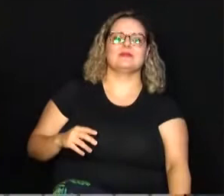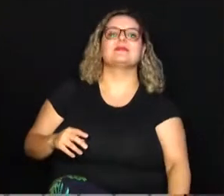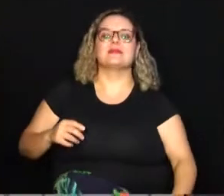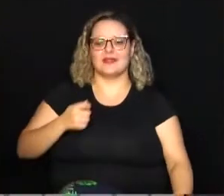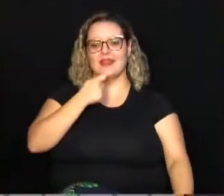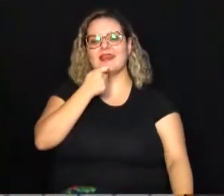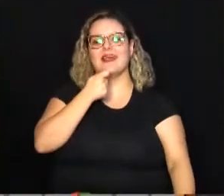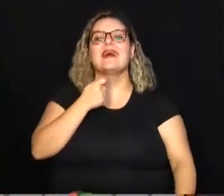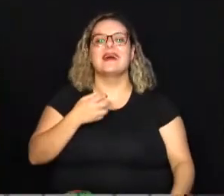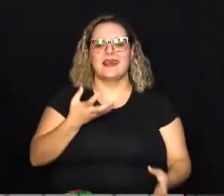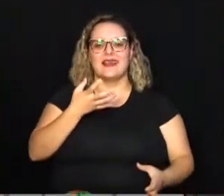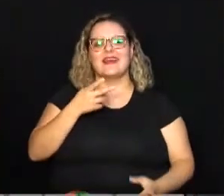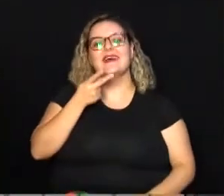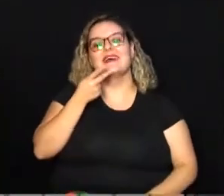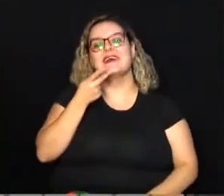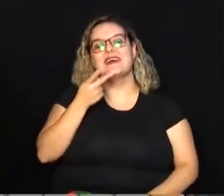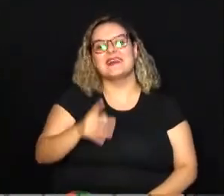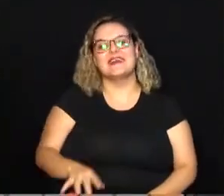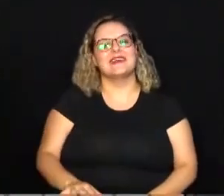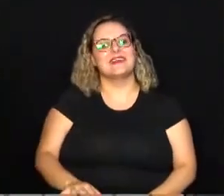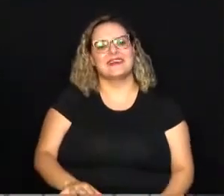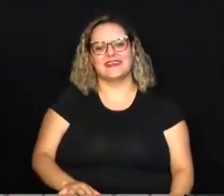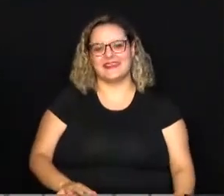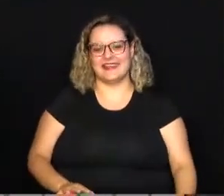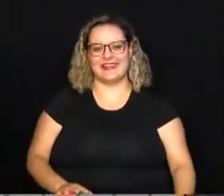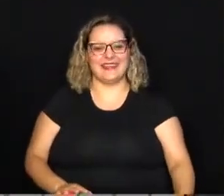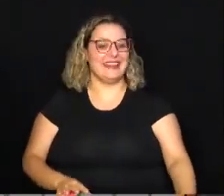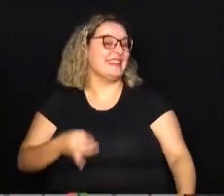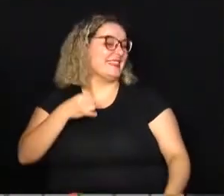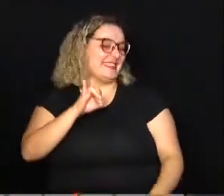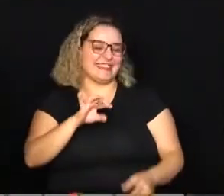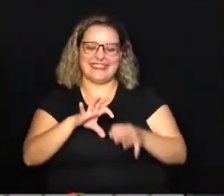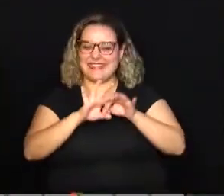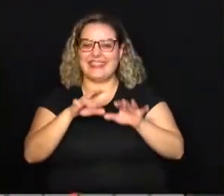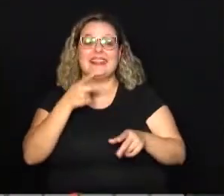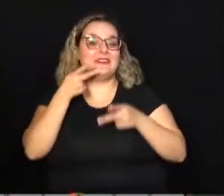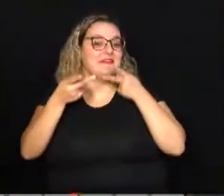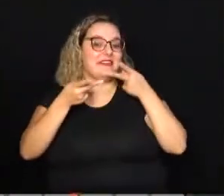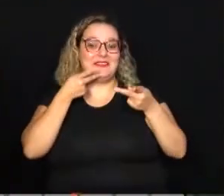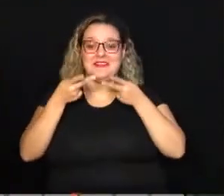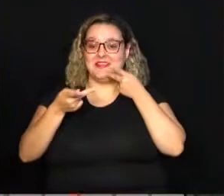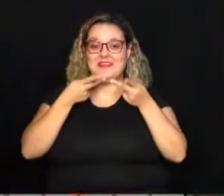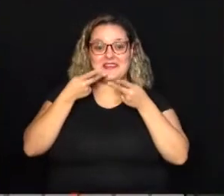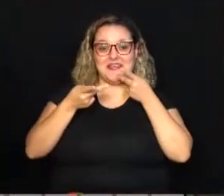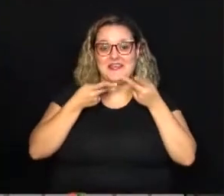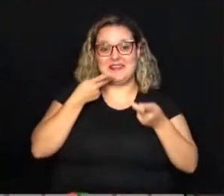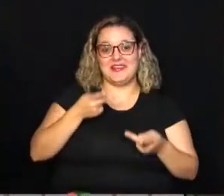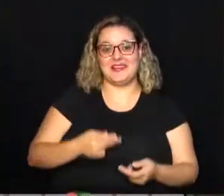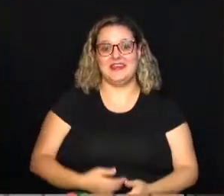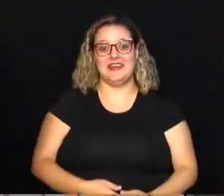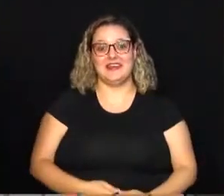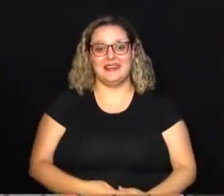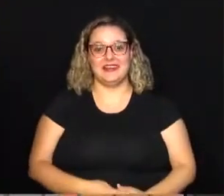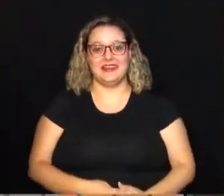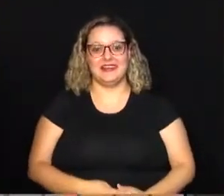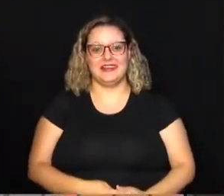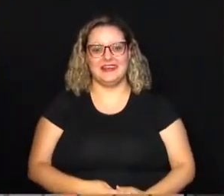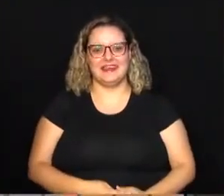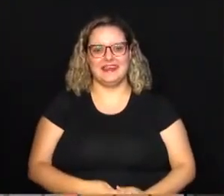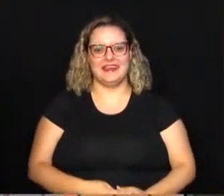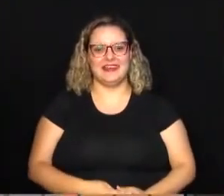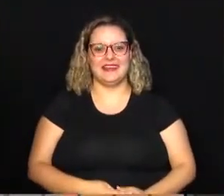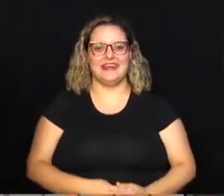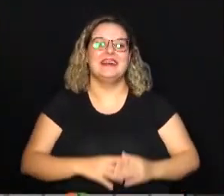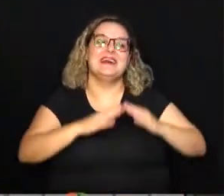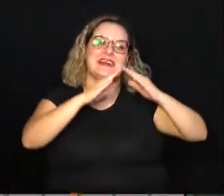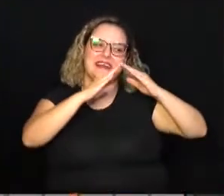pouco? Não faça isso. Ela fala, se deixar, ela fala. A casa é sua, eu respeito a regra.